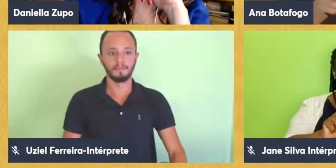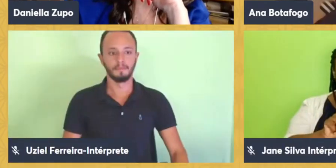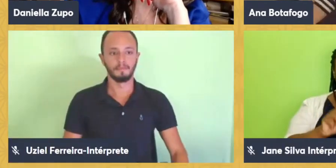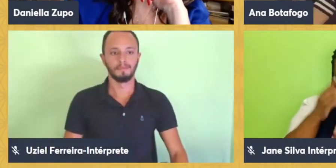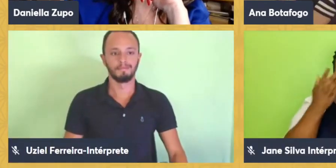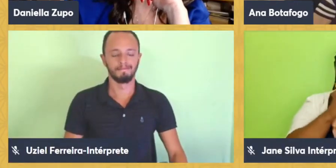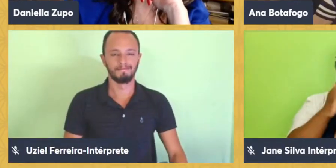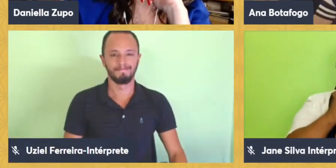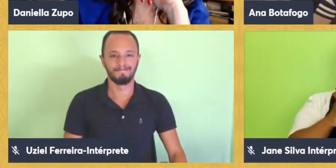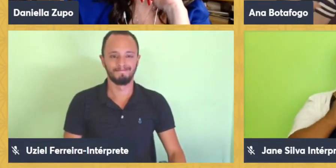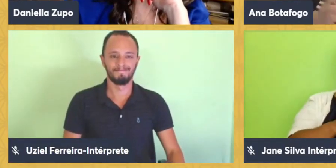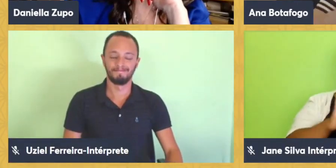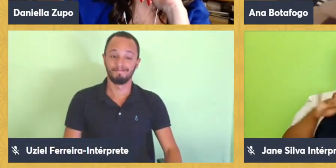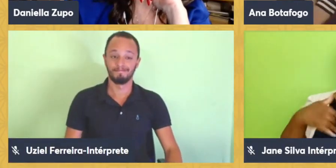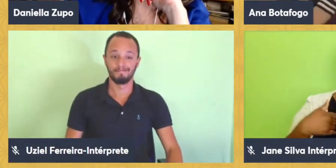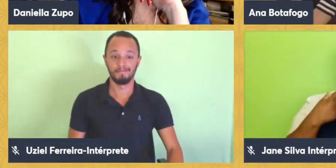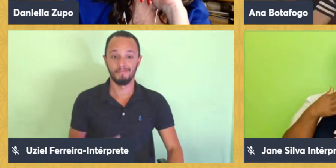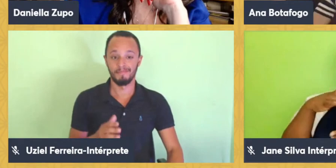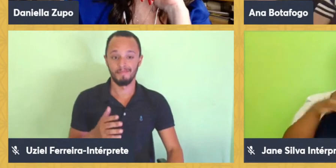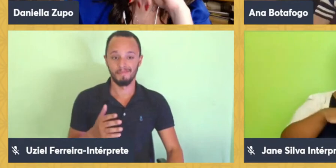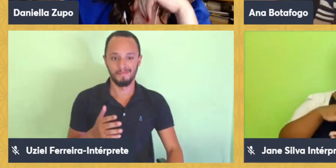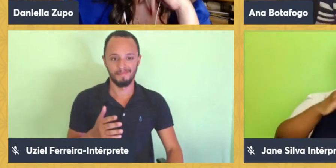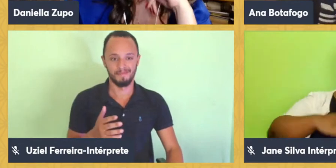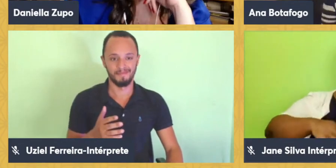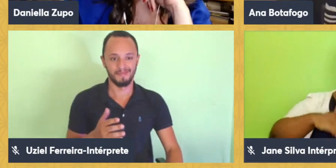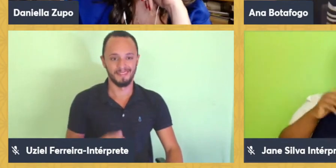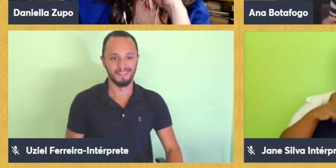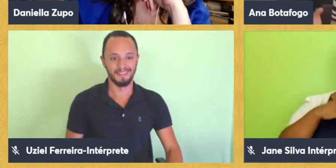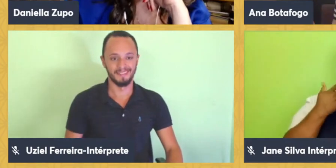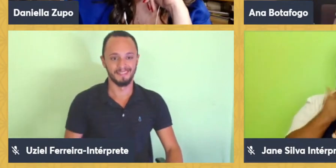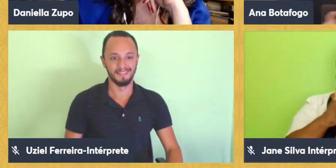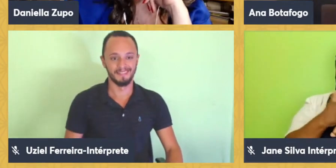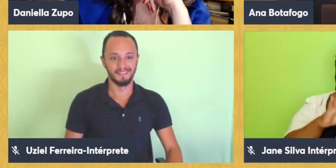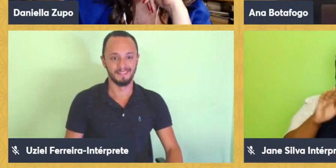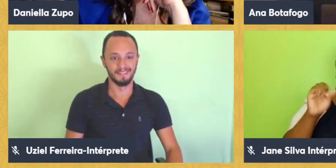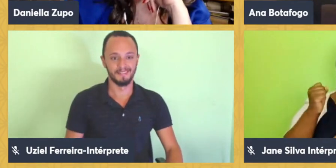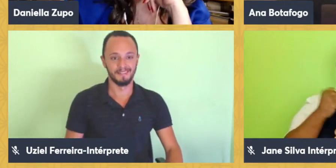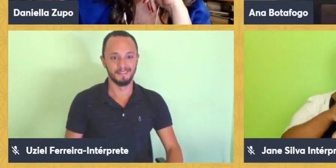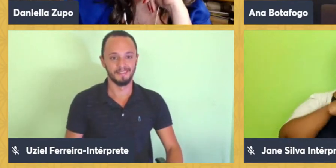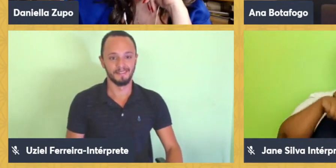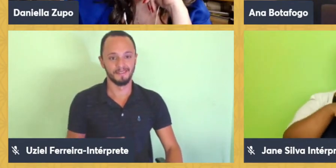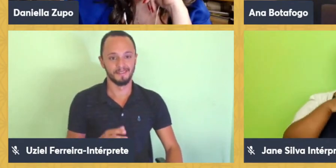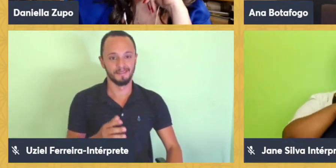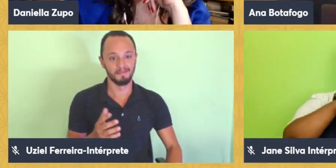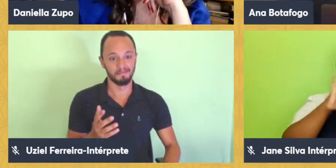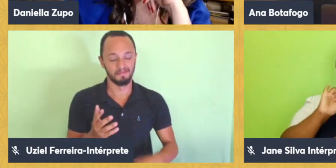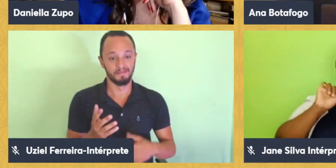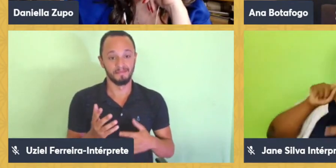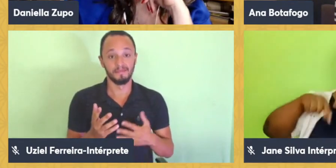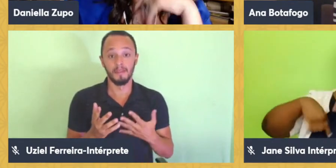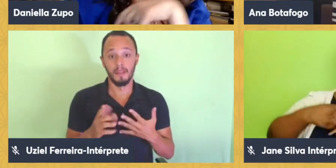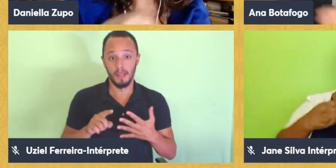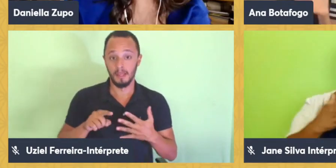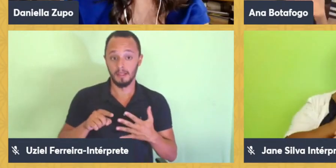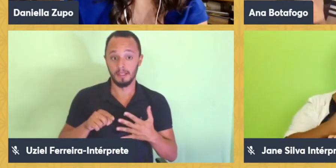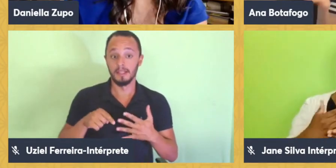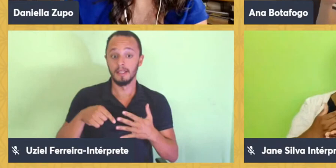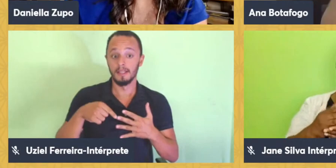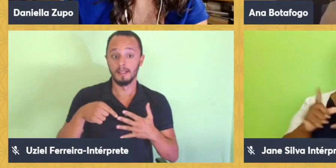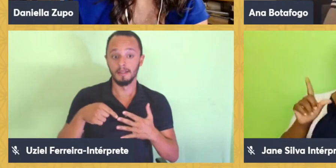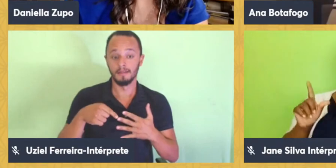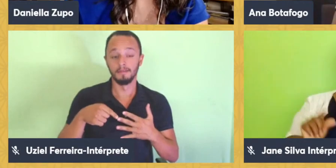treinava quando eu era bailarina profissional treinava 8 horas por dia depois quando eu comecei a